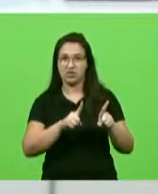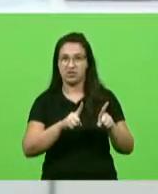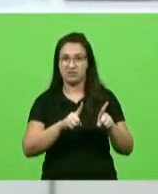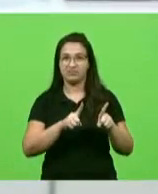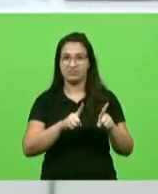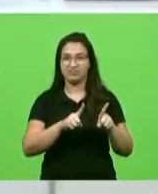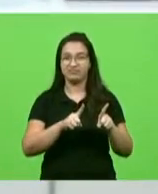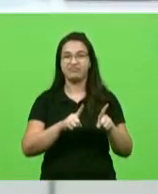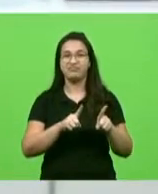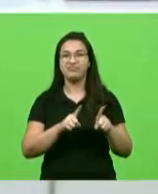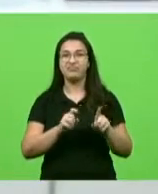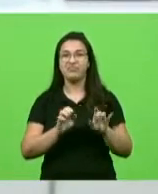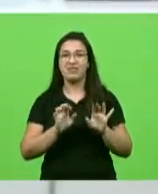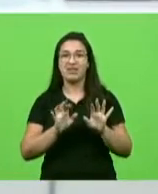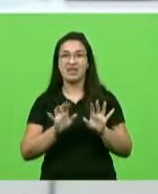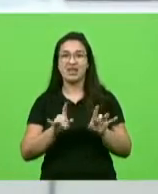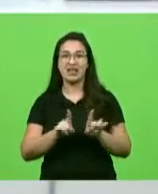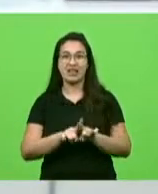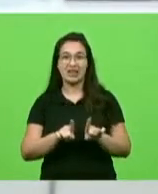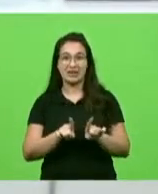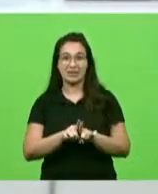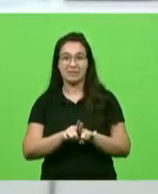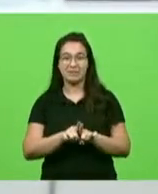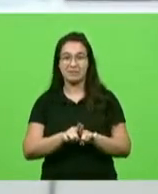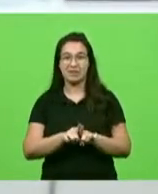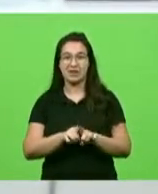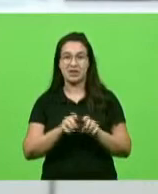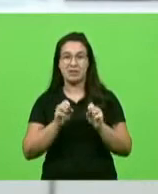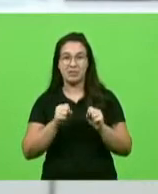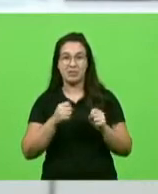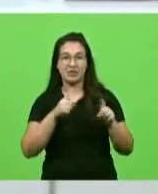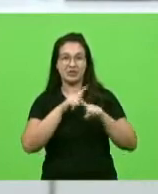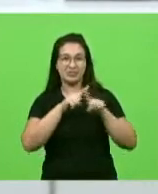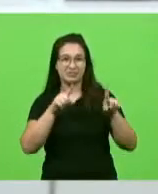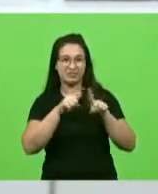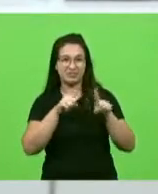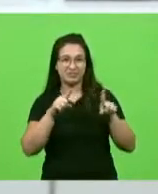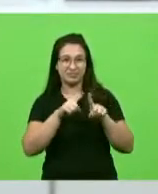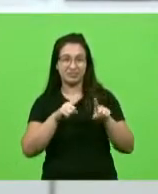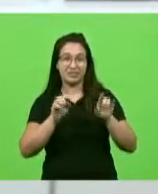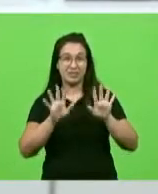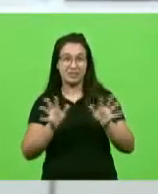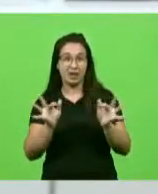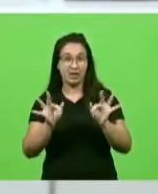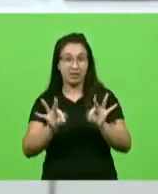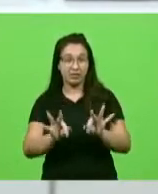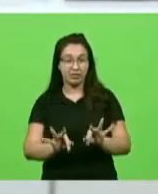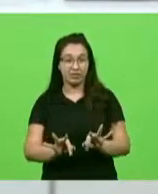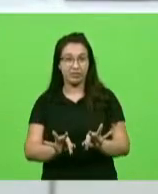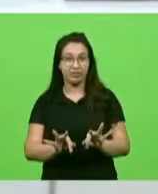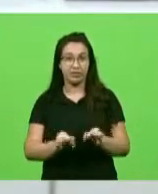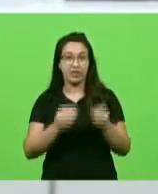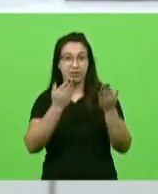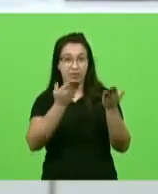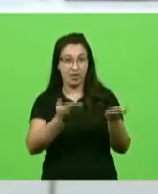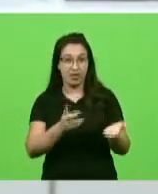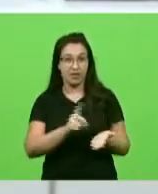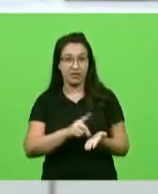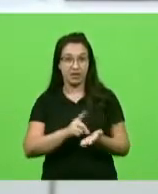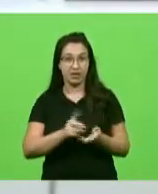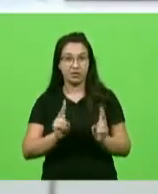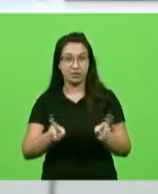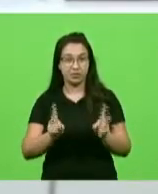pode fim de curar rede cor alisava mas no final lá ela está